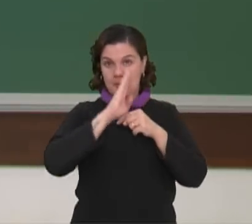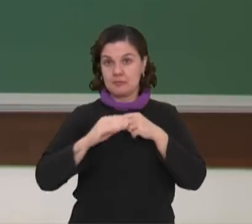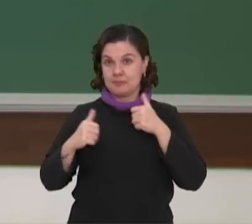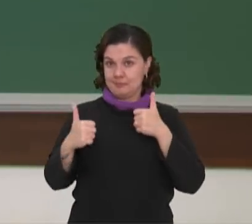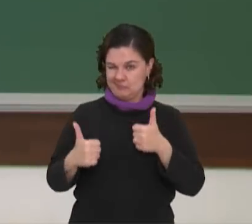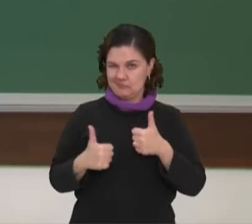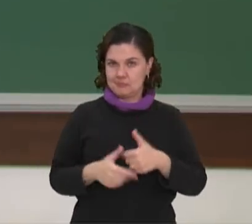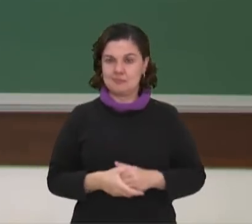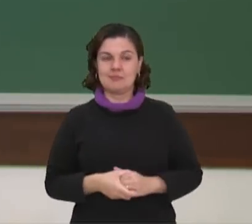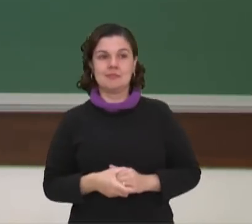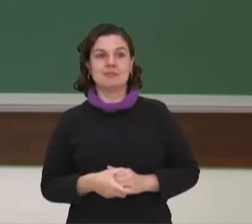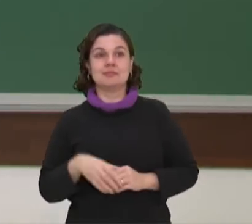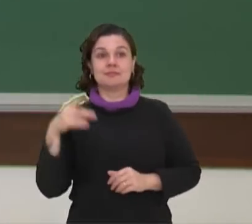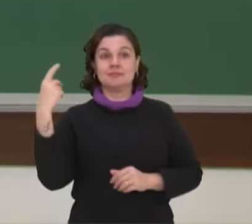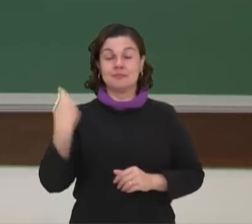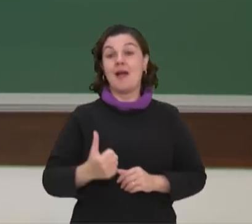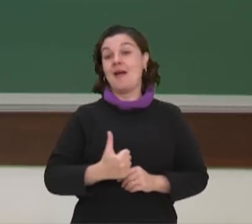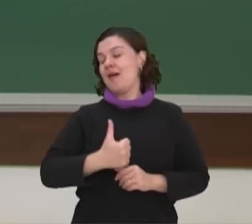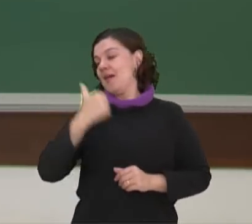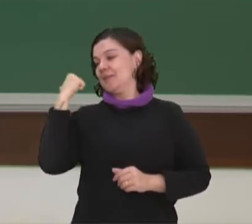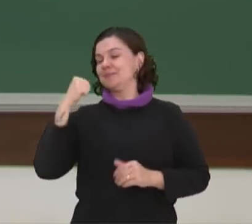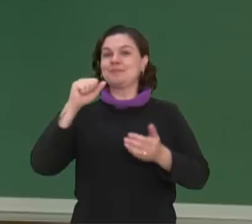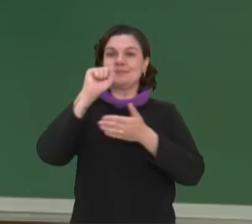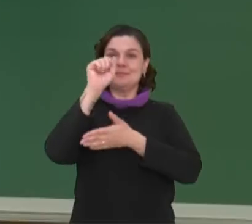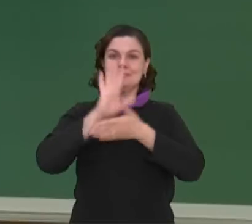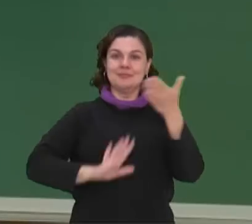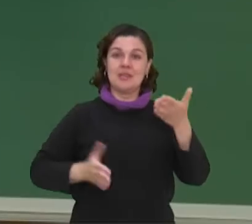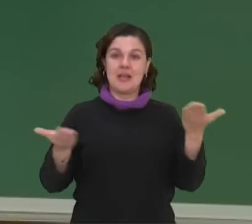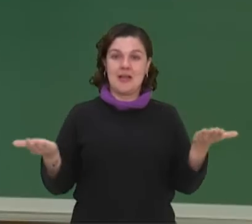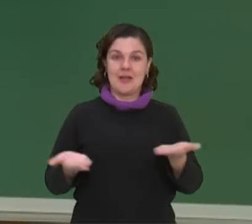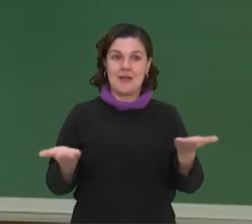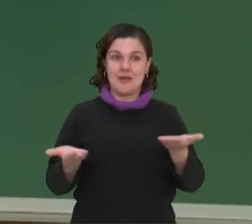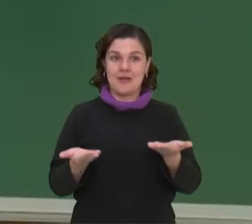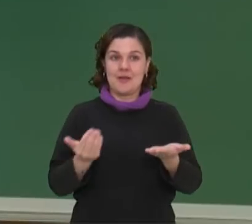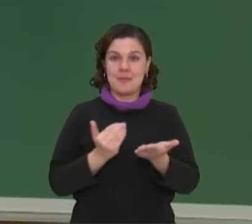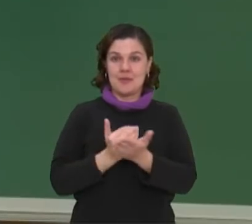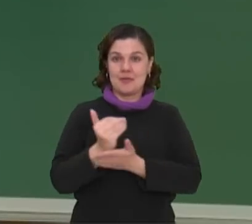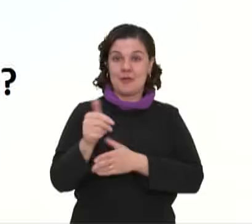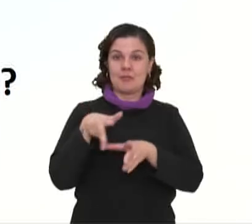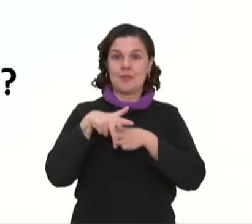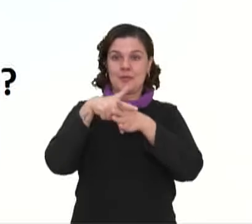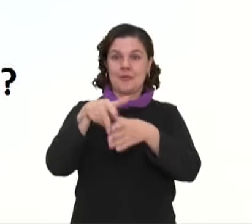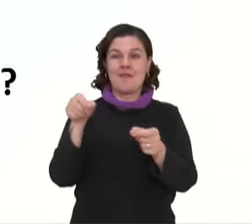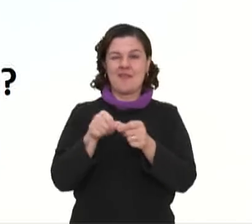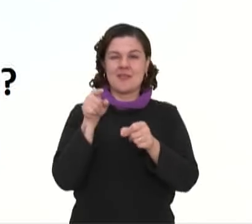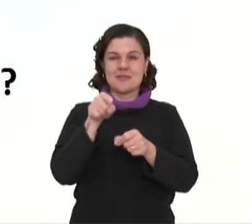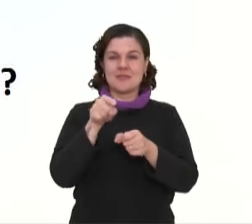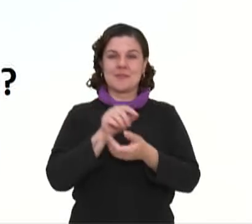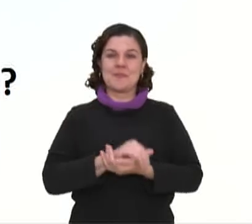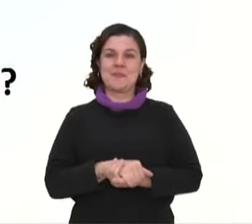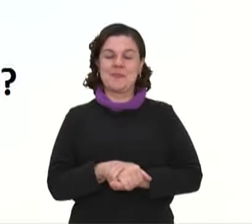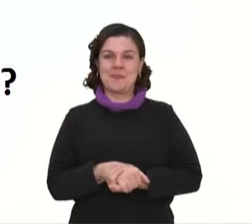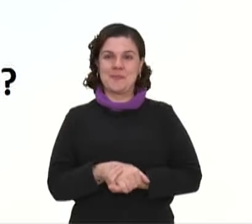colônia. Foi? Então, tarefa para você a partir dos tropeiros. Faz aí.